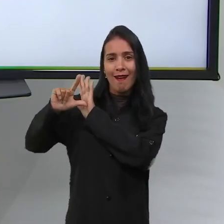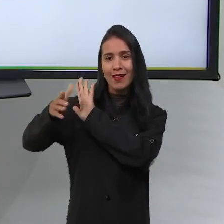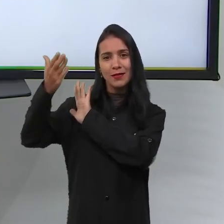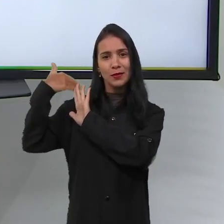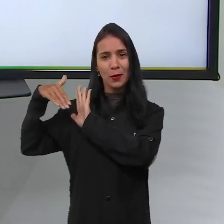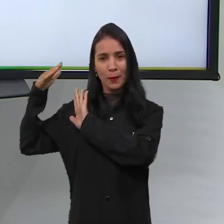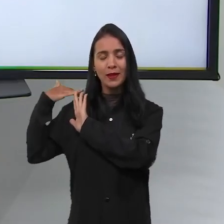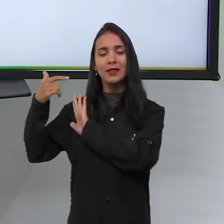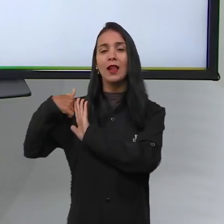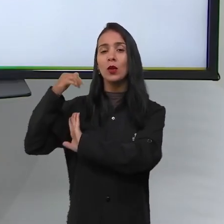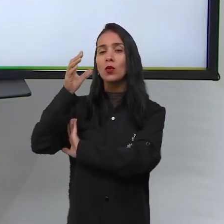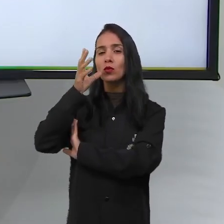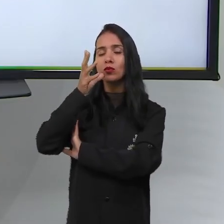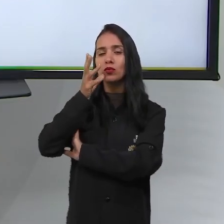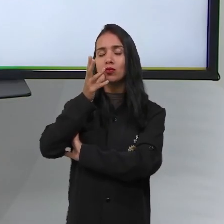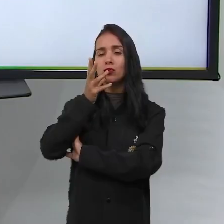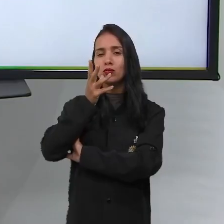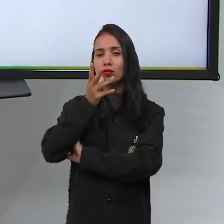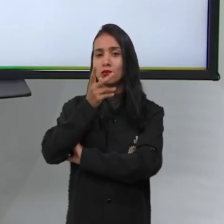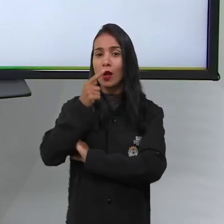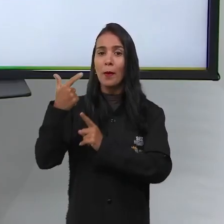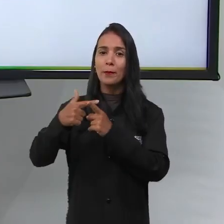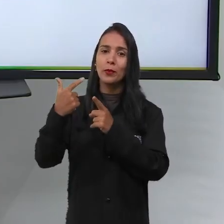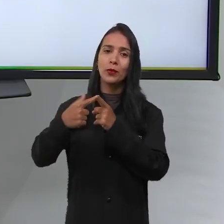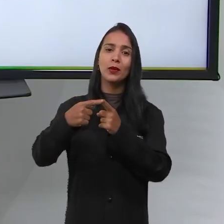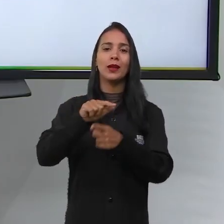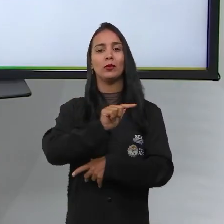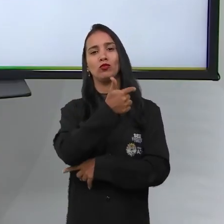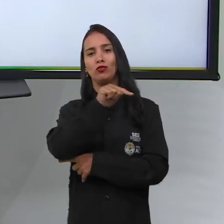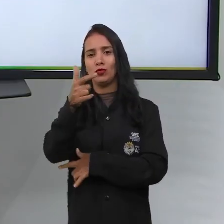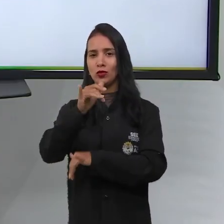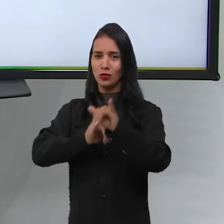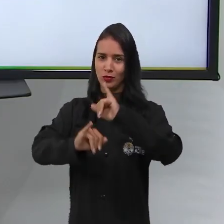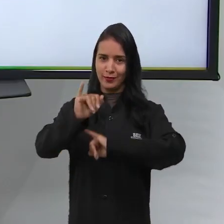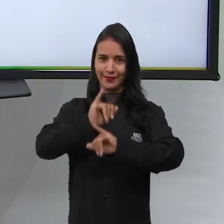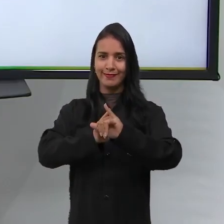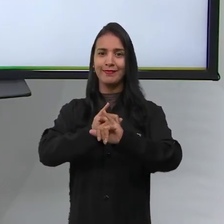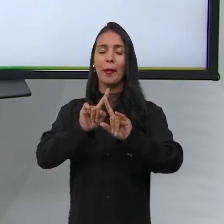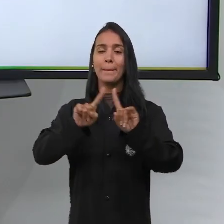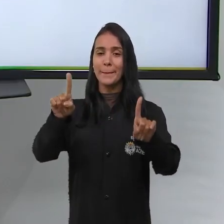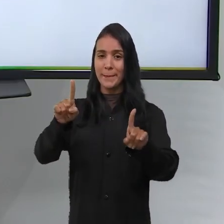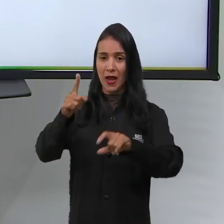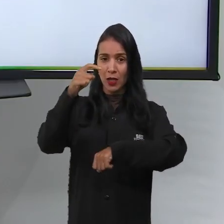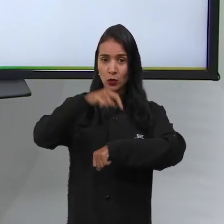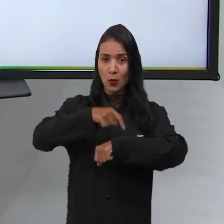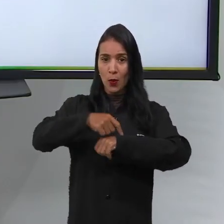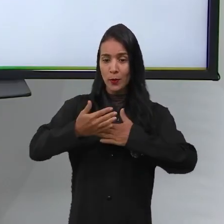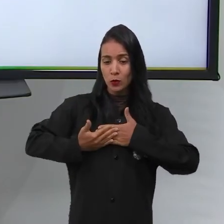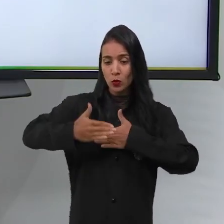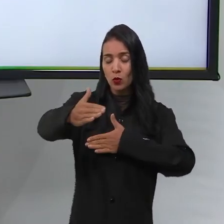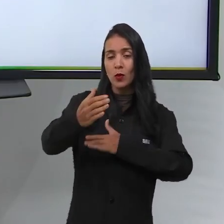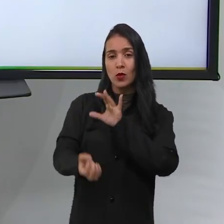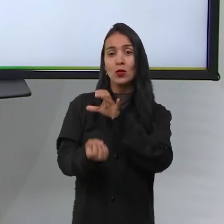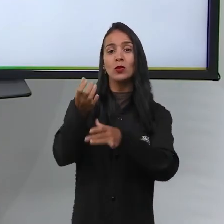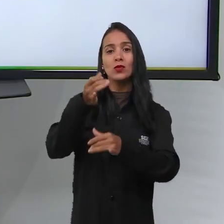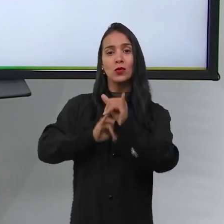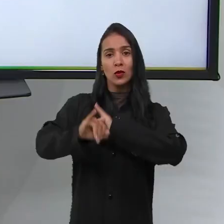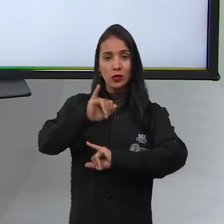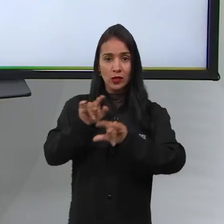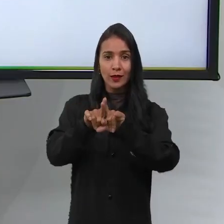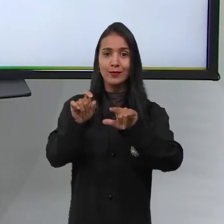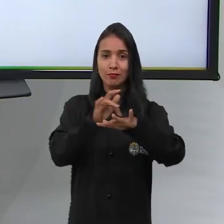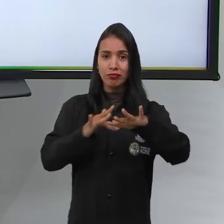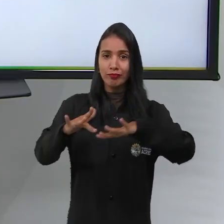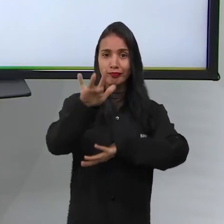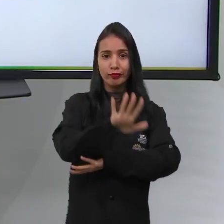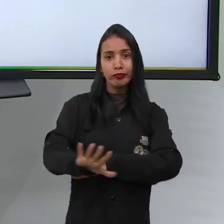mais lenta. Por quê? Porque não tinha internet. A partir do momento que se cria aí a internet, as redes sociais no geral, essas notícias